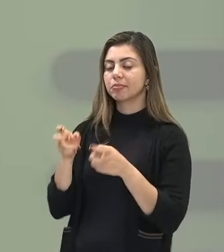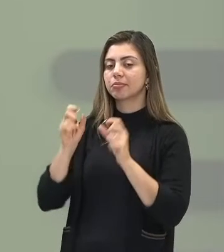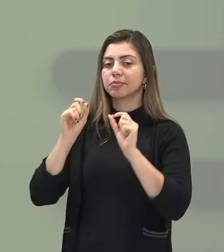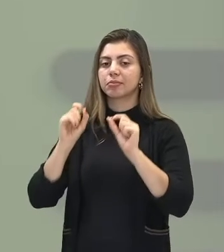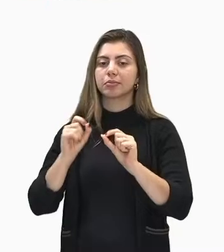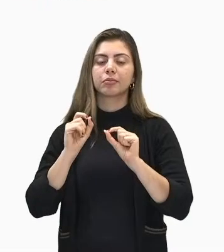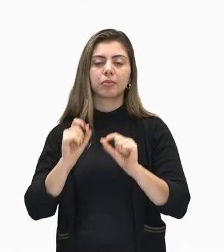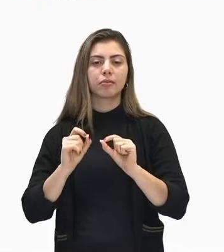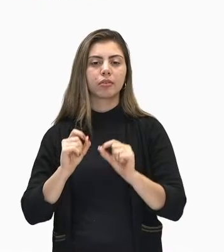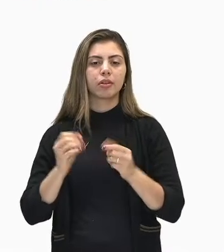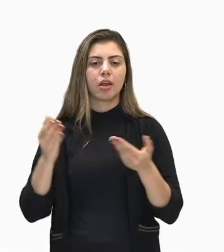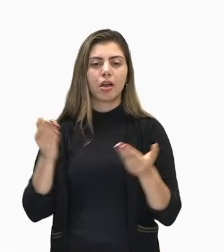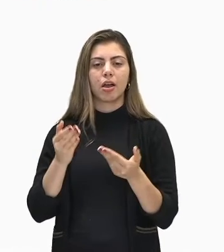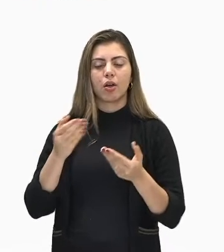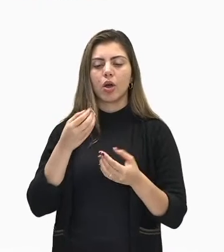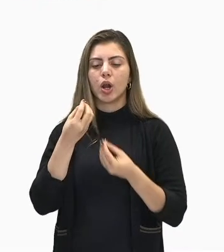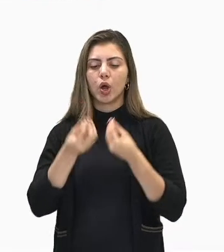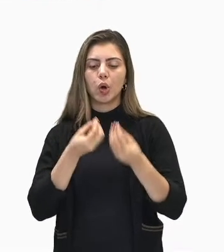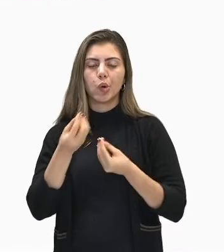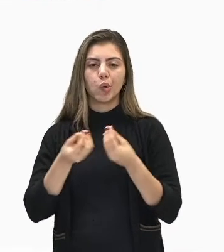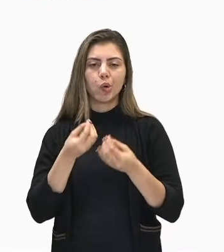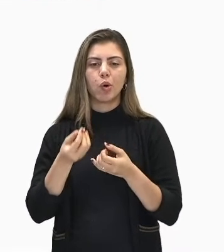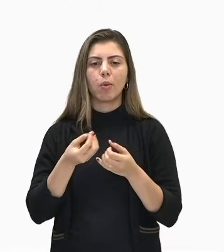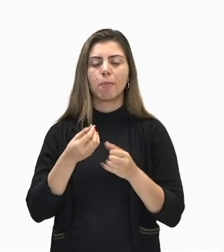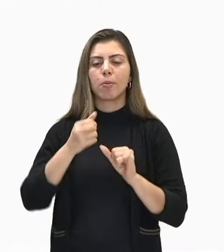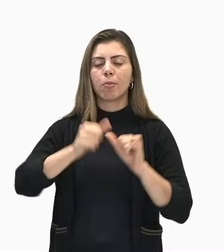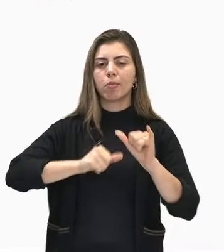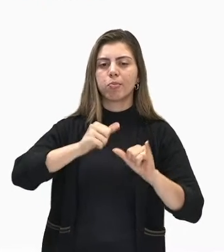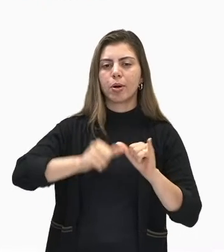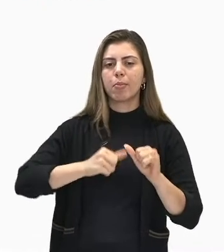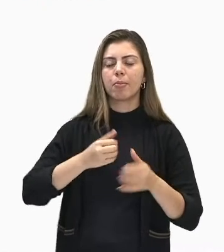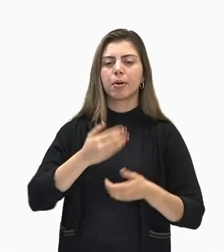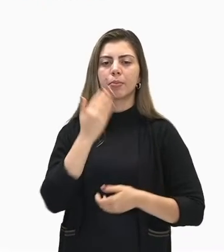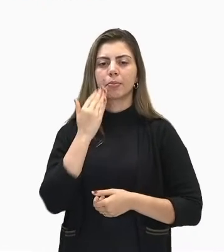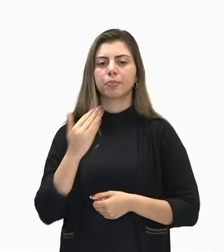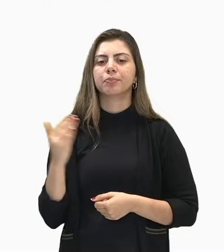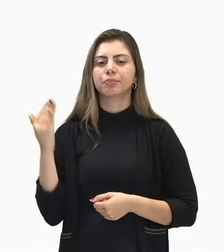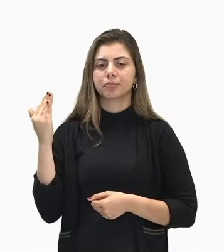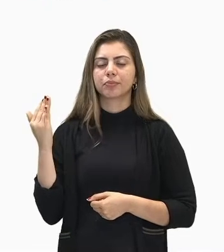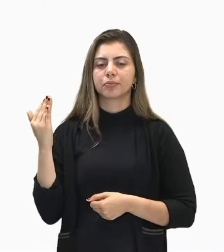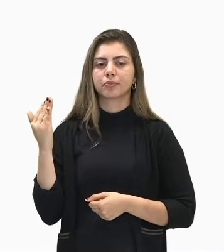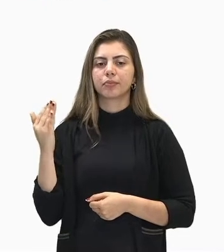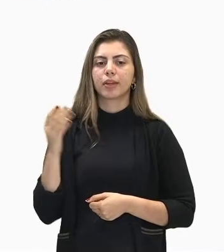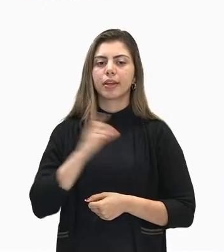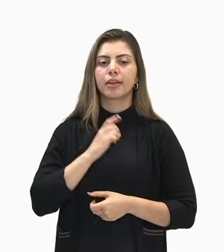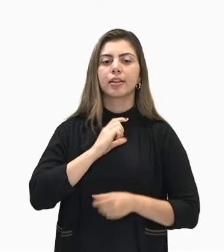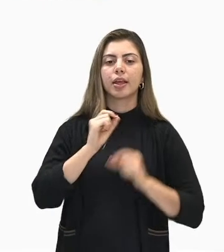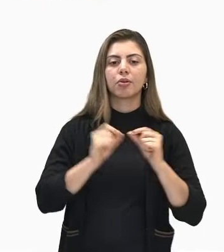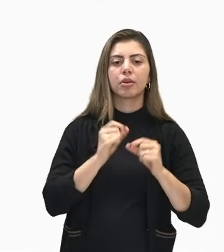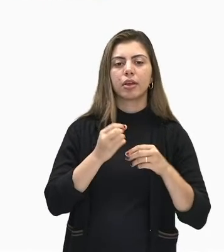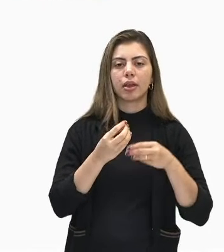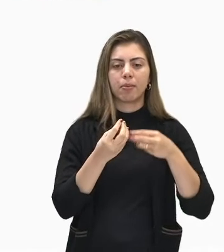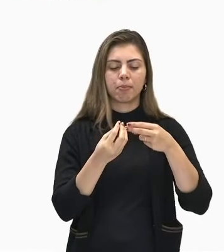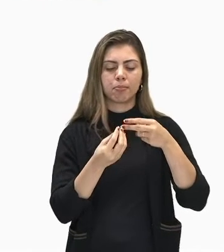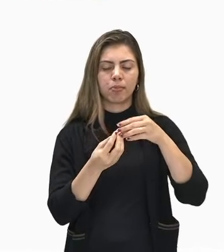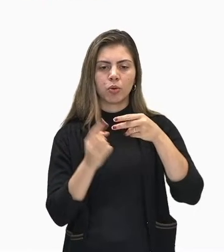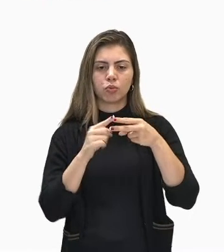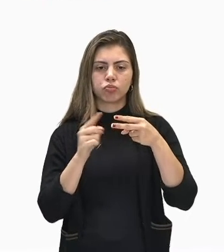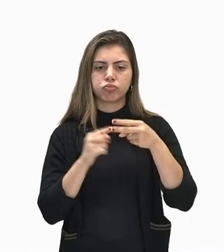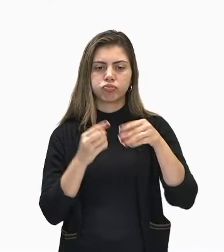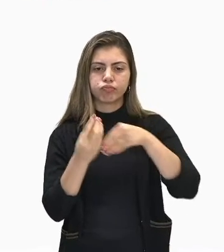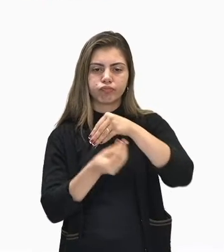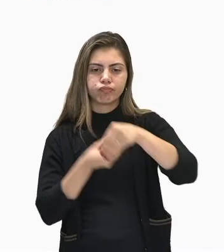representação química, a equação química dessa reação do bicarbonato de sódio e com